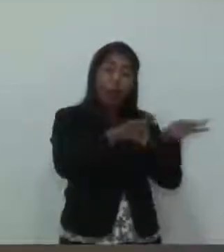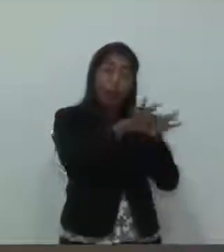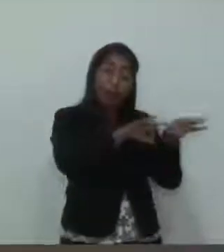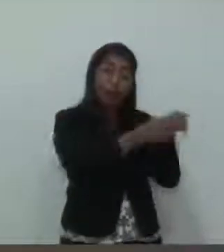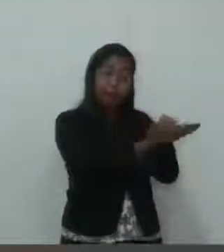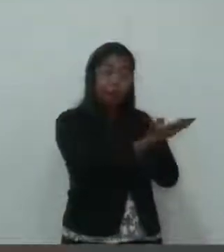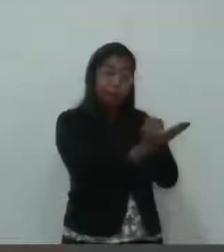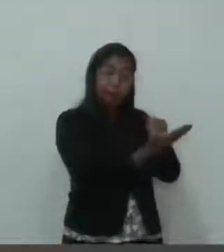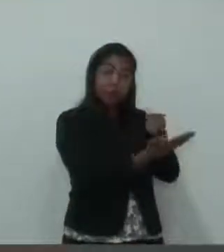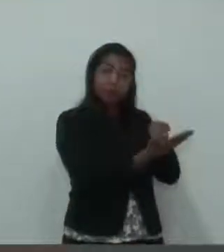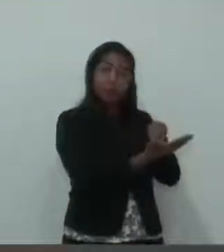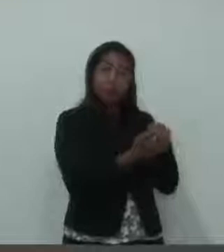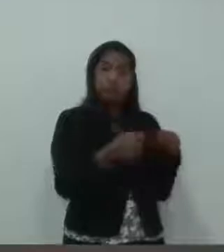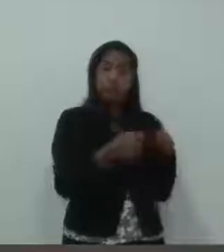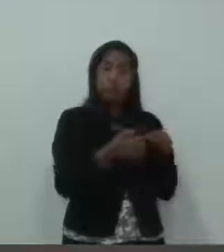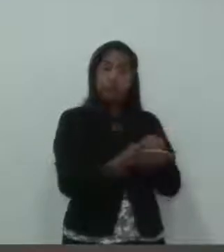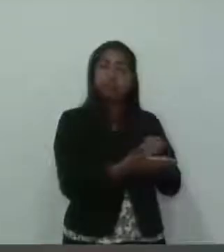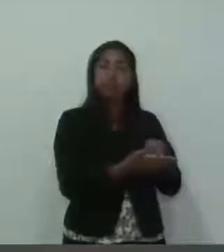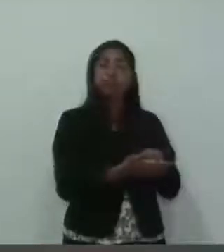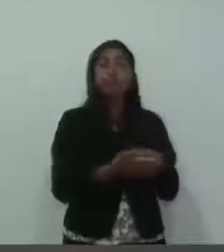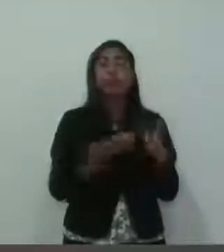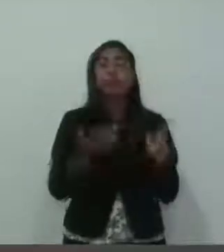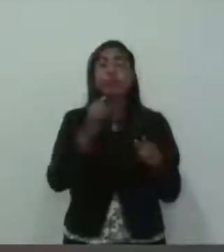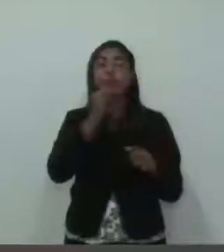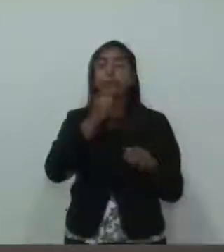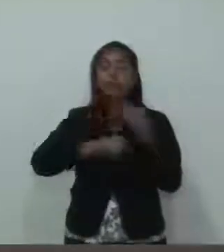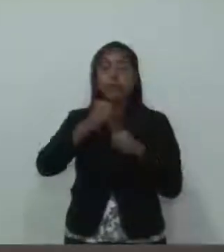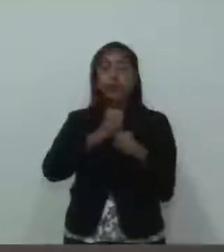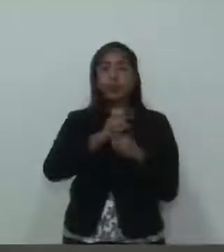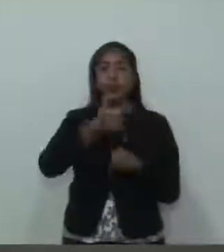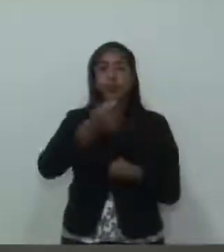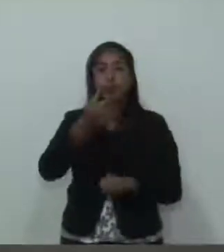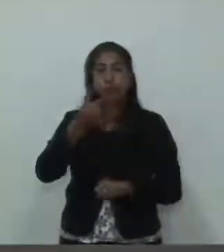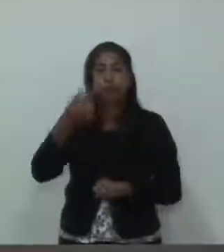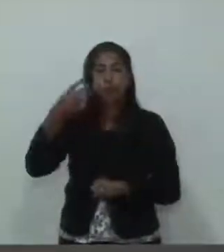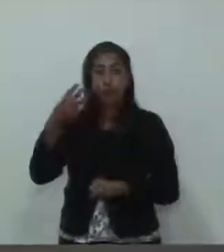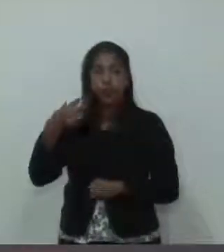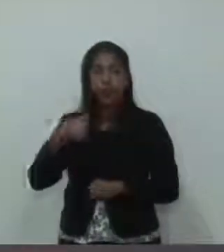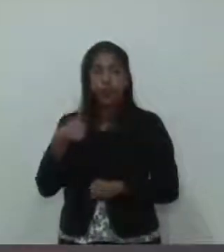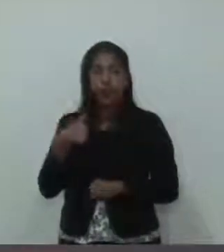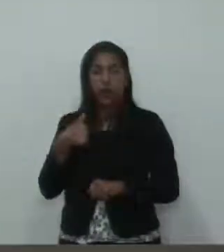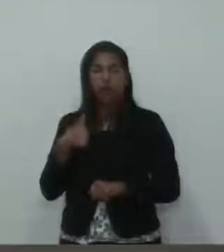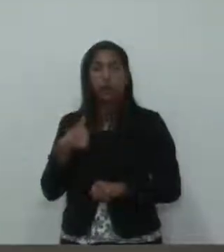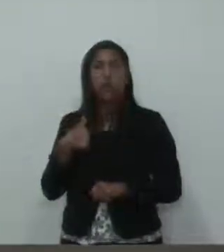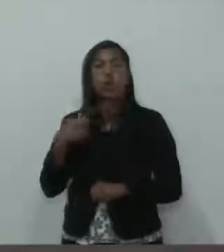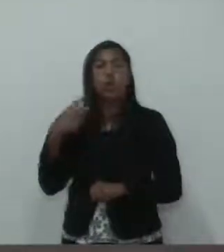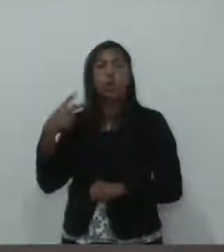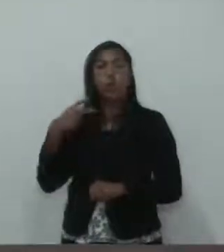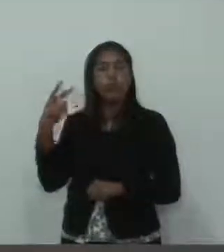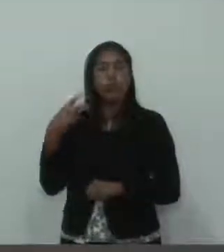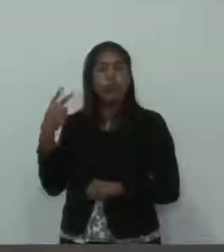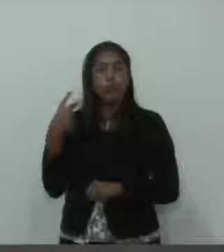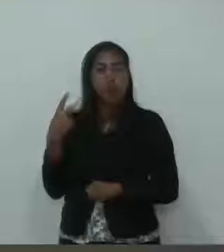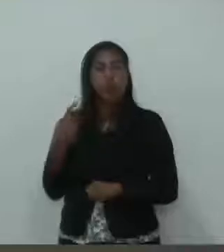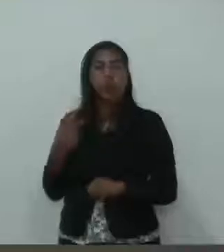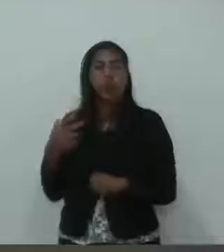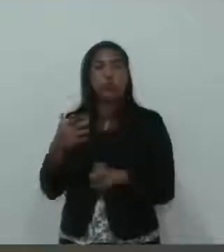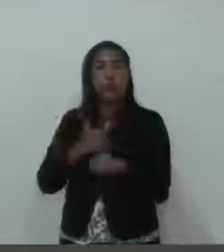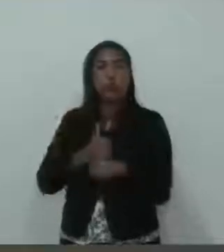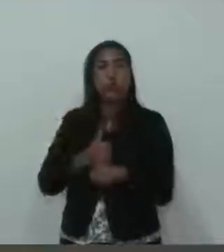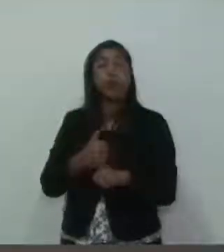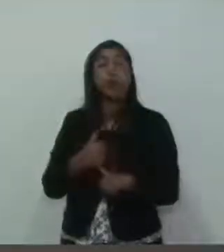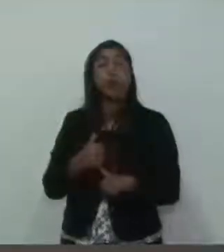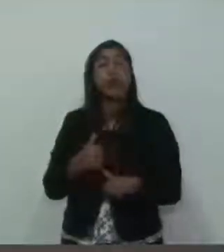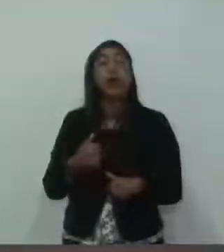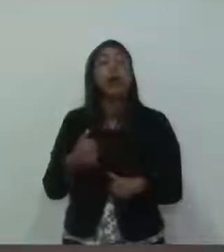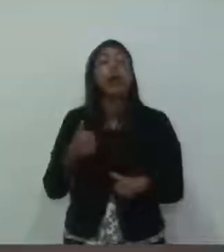discussões. Em 2013, quando eu fiquei de suplente nessa casa, eu fiz uma proposta que, na nossa ideia, era um grupo que tinha se